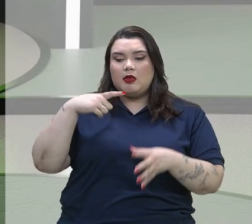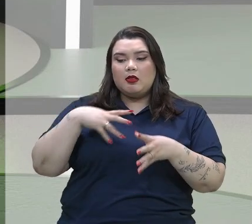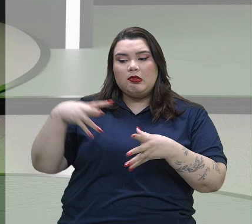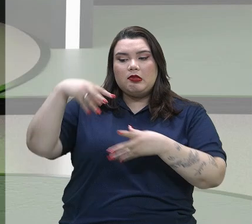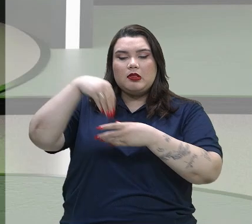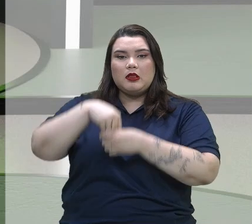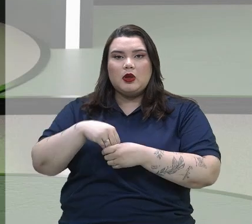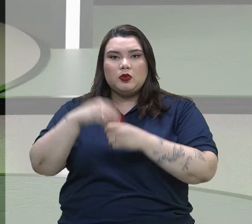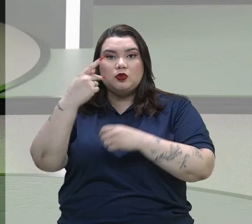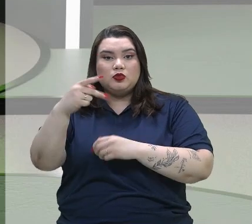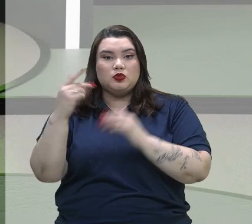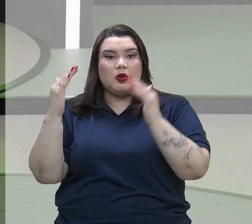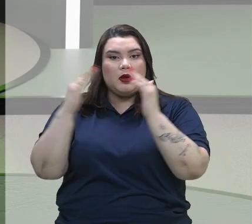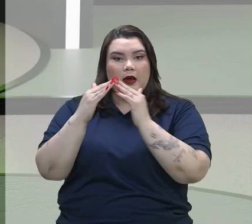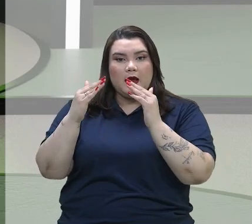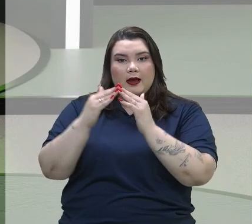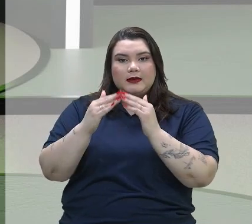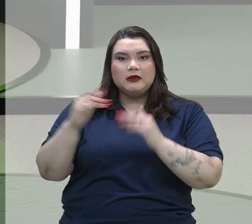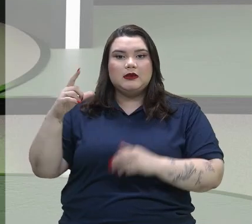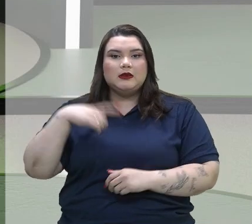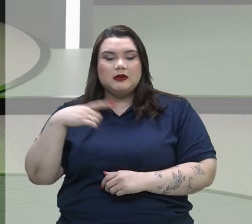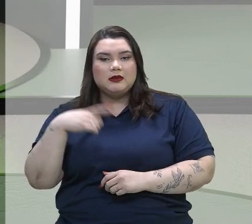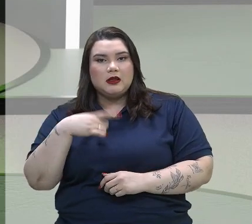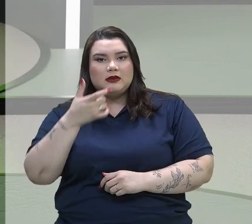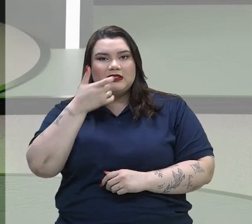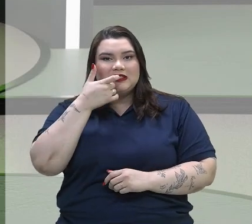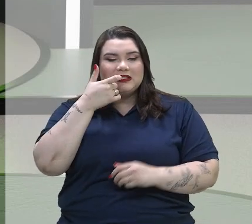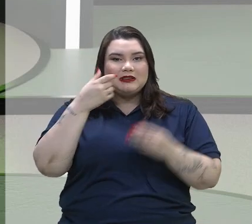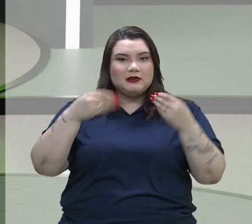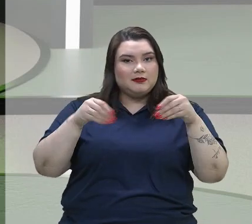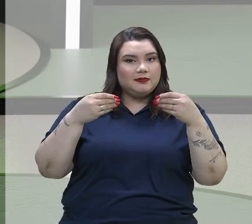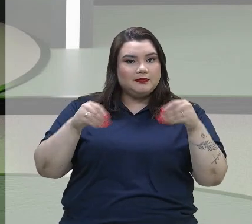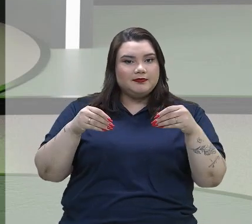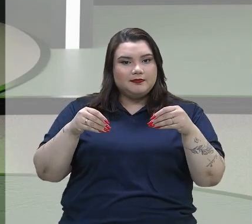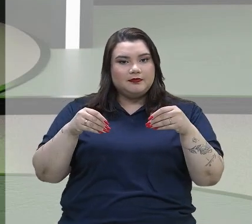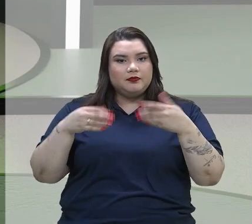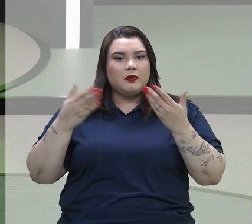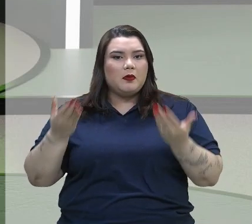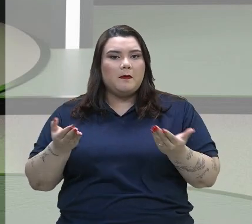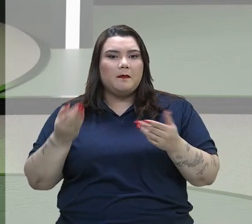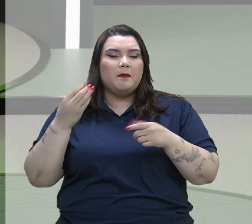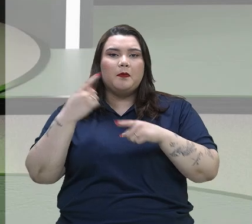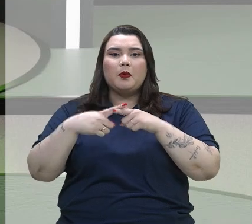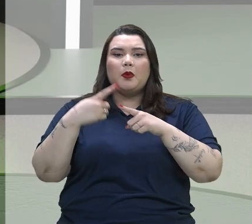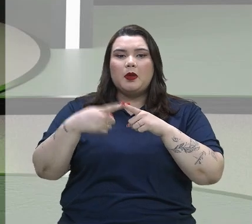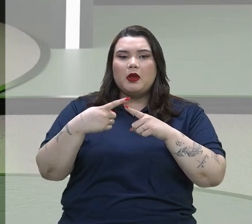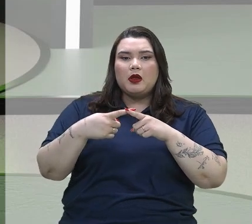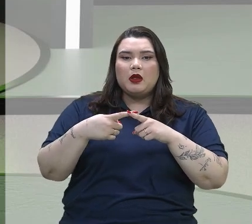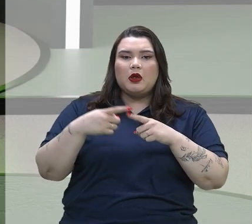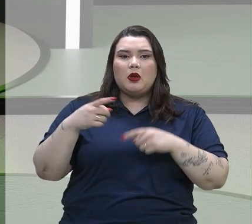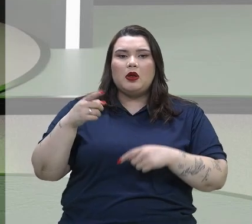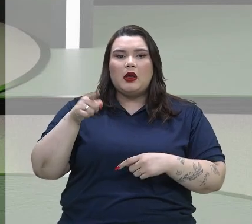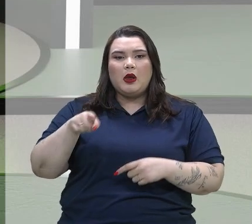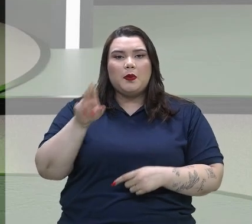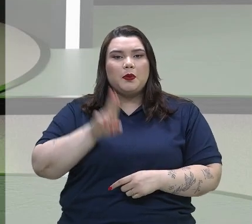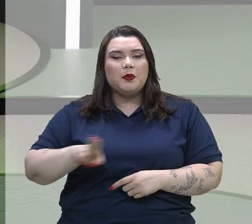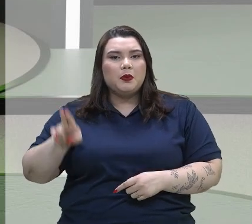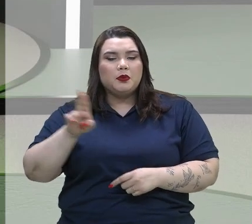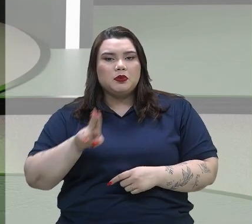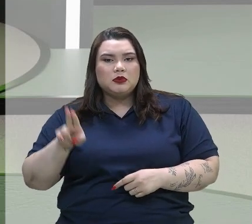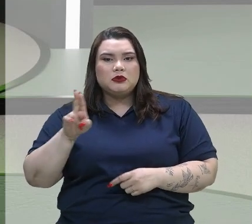sua casa e que são feitos de plástico? Por que ele é tão